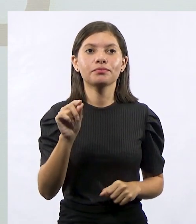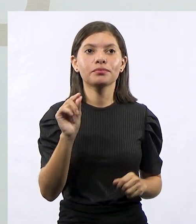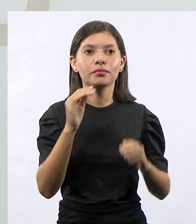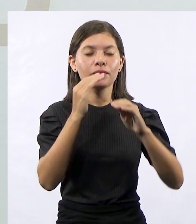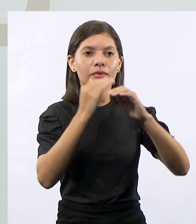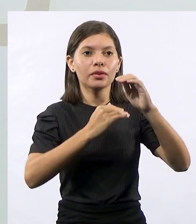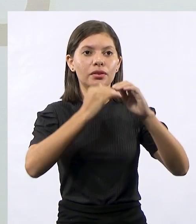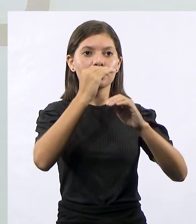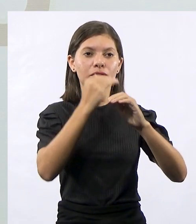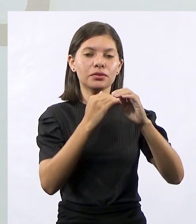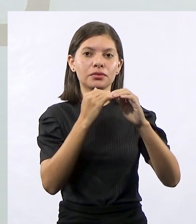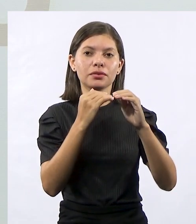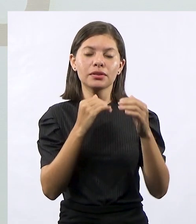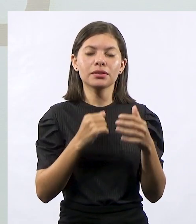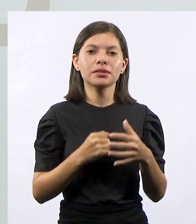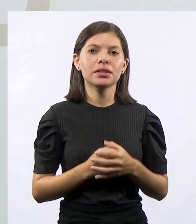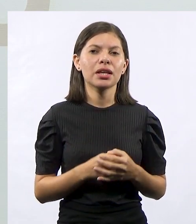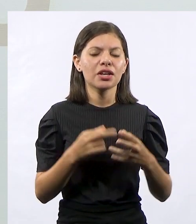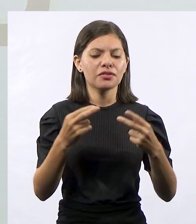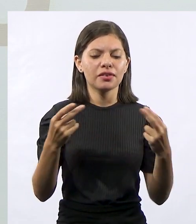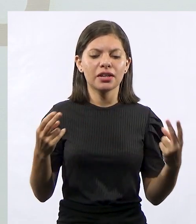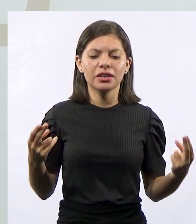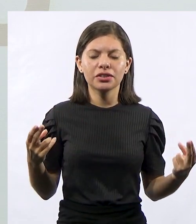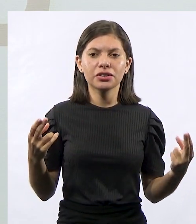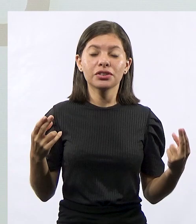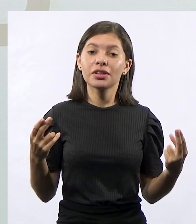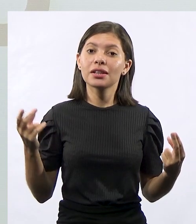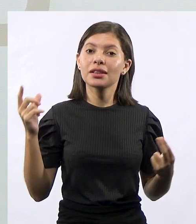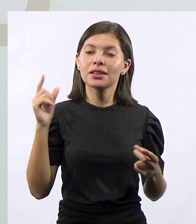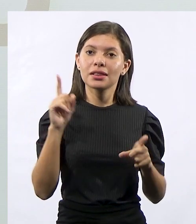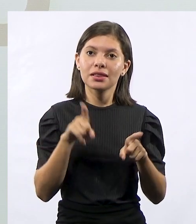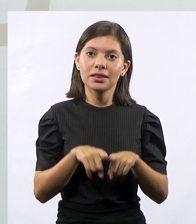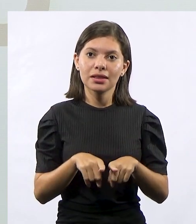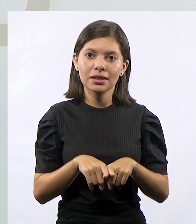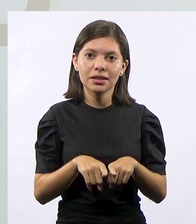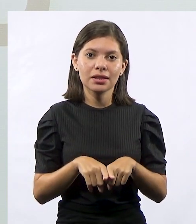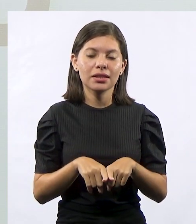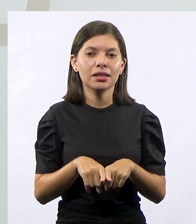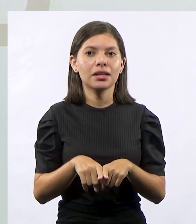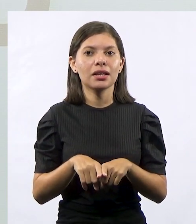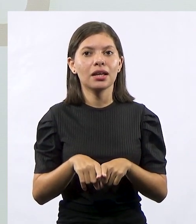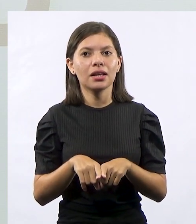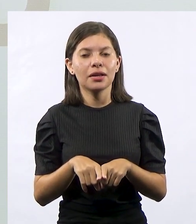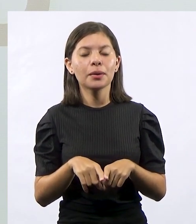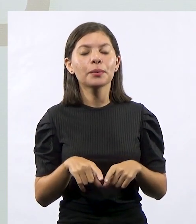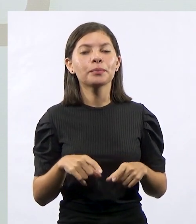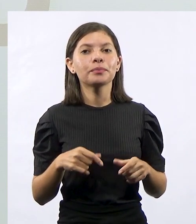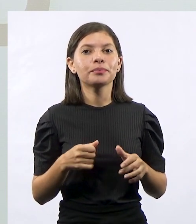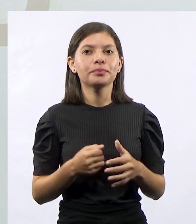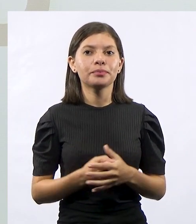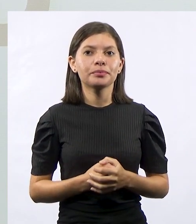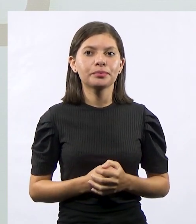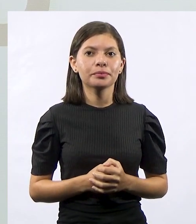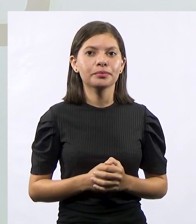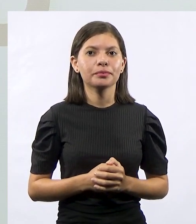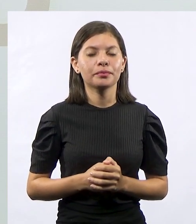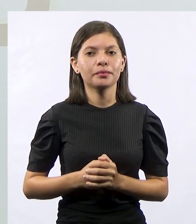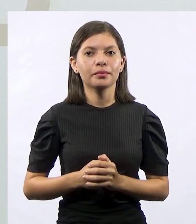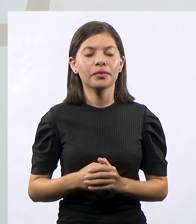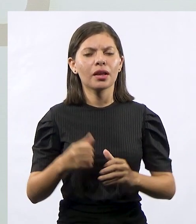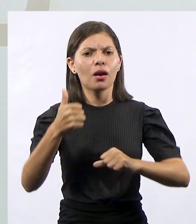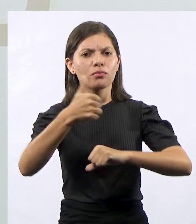ela rege os níveis, as modalidades, inclusive o financiamento e